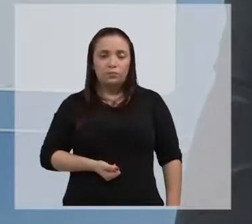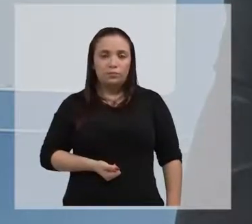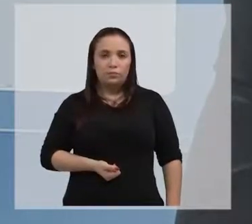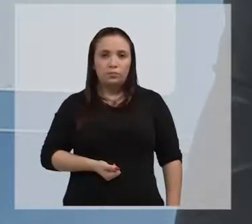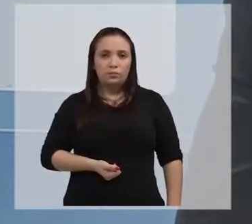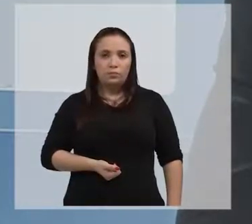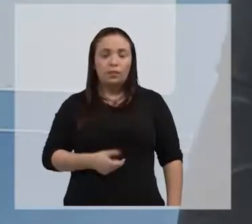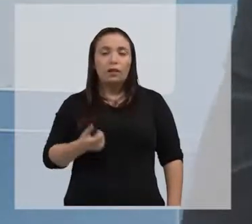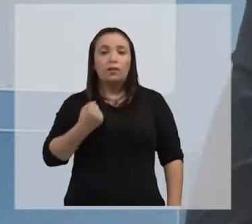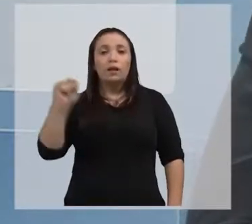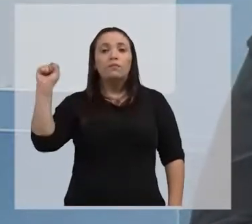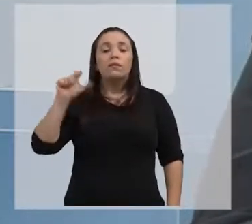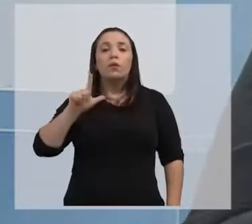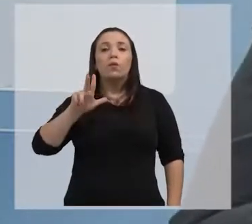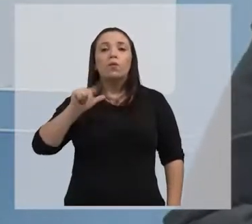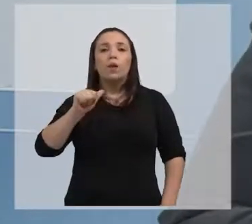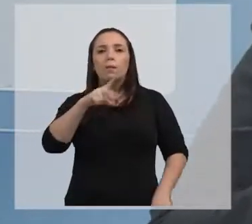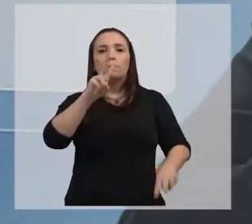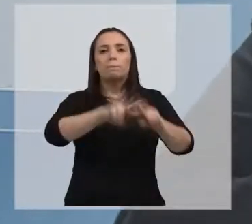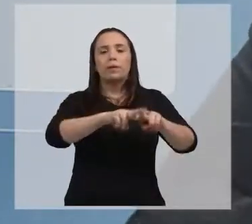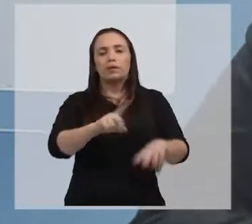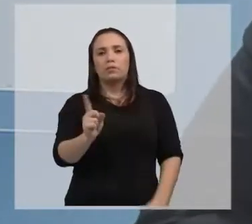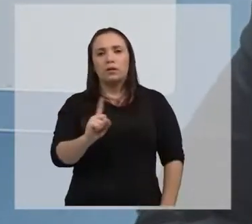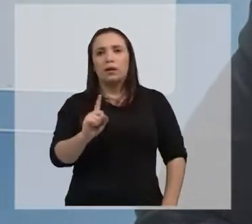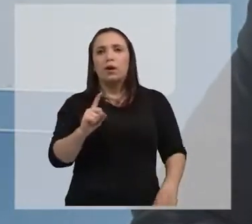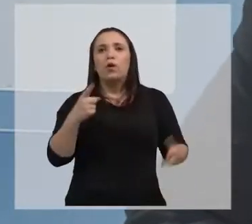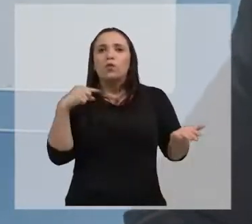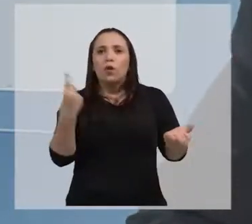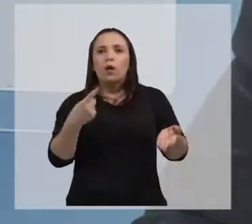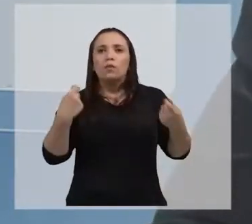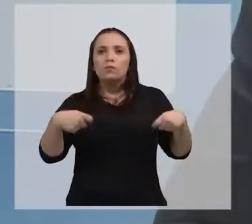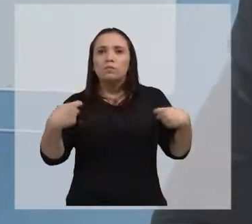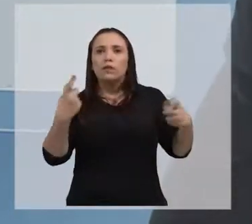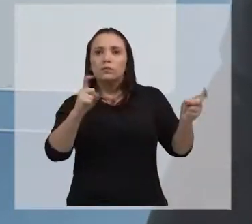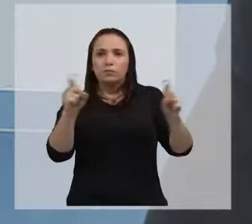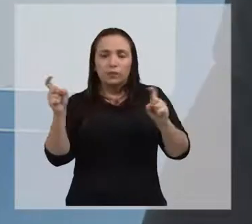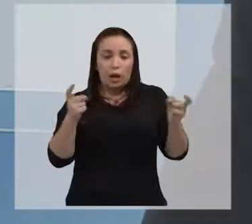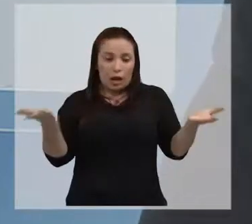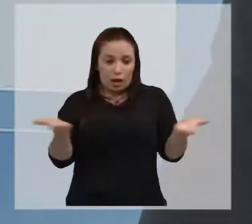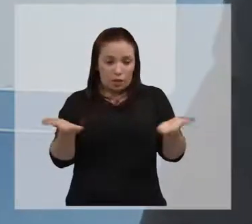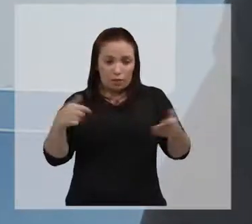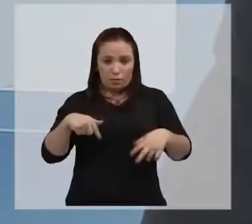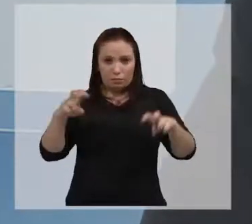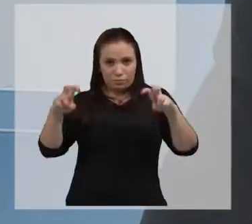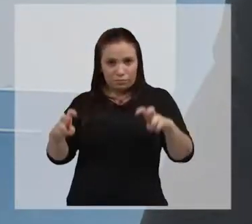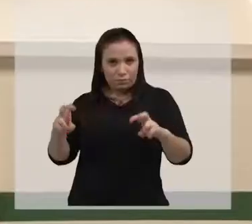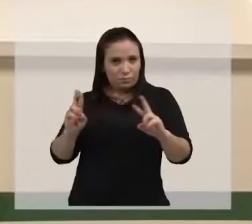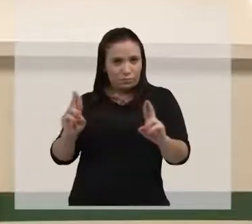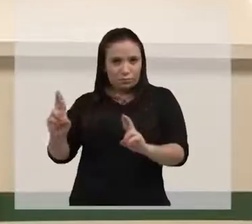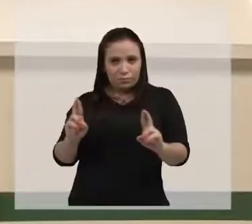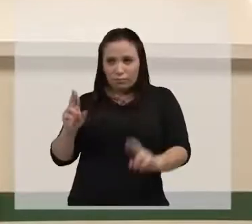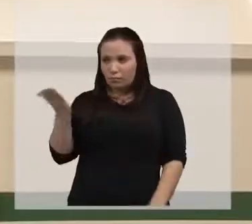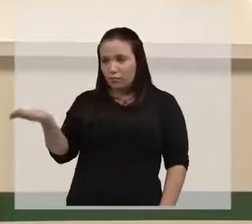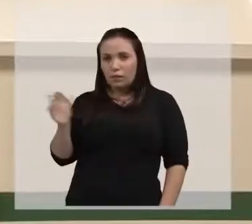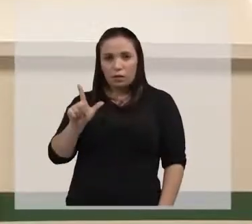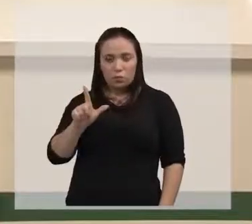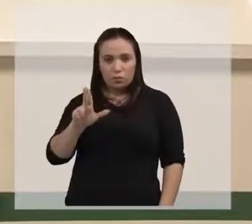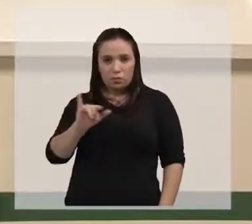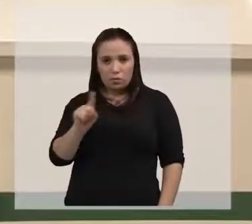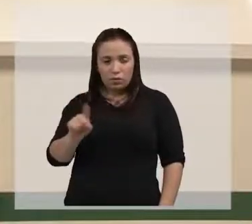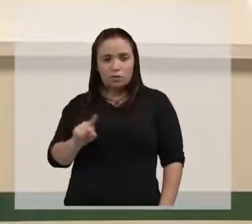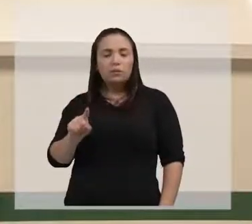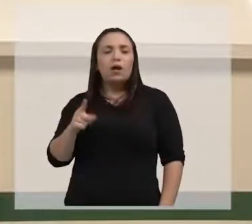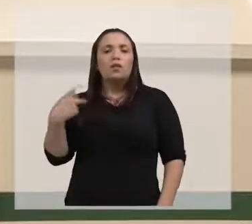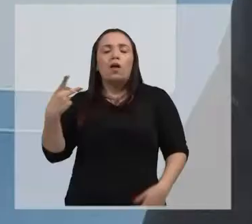não deveria estar preso? A discussão aqui, e aí que a gente faz o programa pela ordem aqui, quer fazer o equilíbrio. Eu, Luiz, a gente